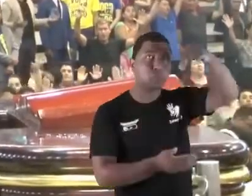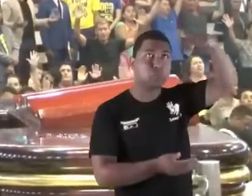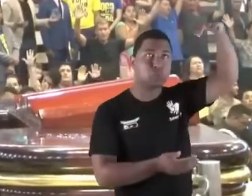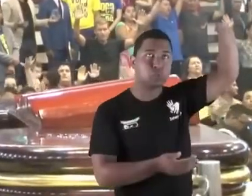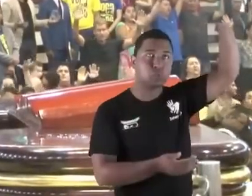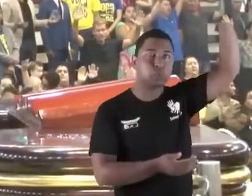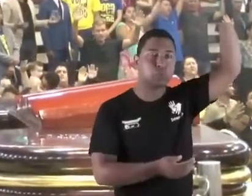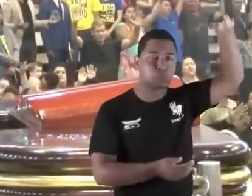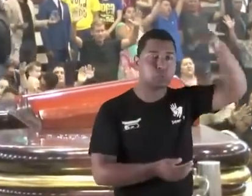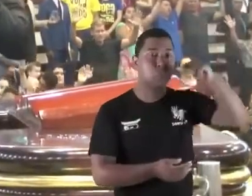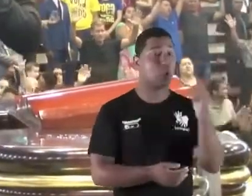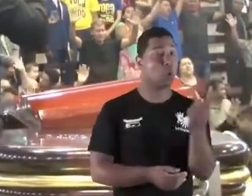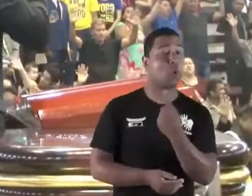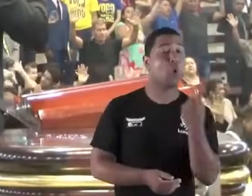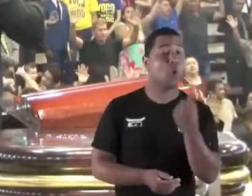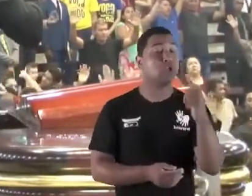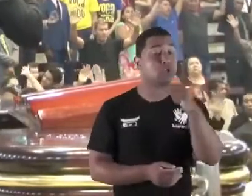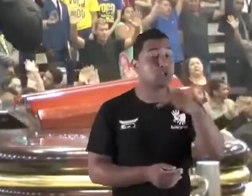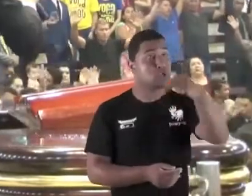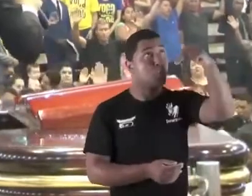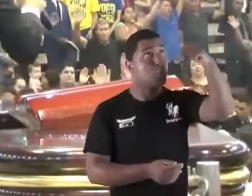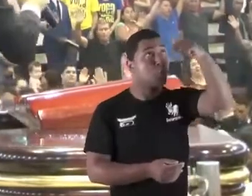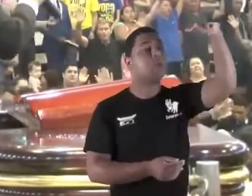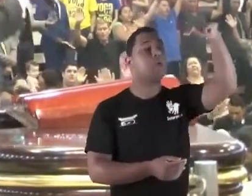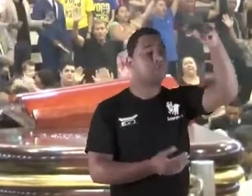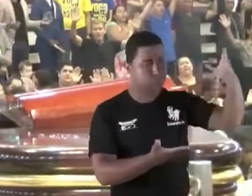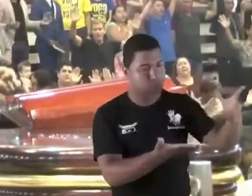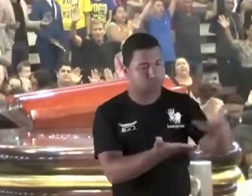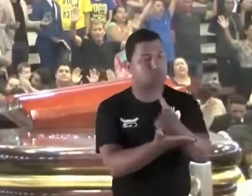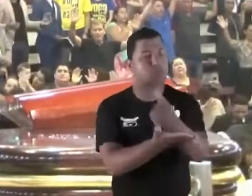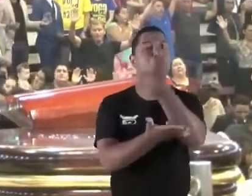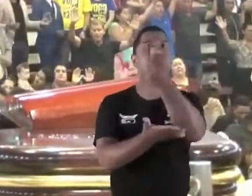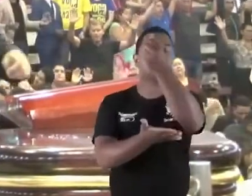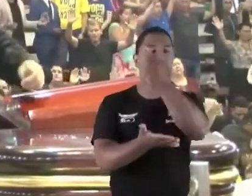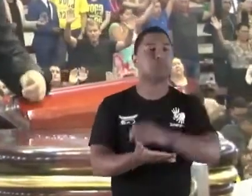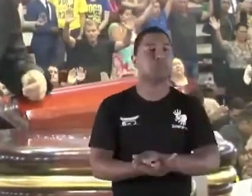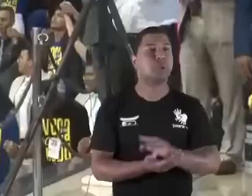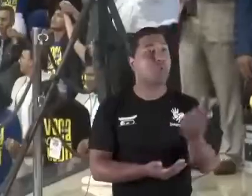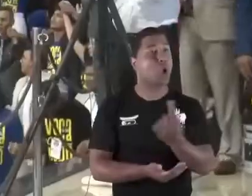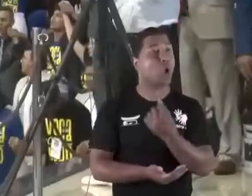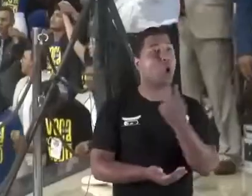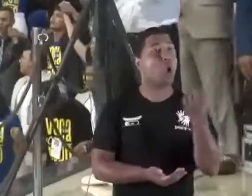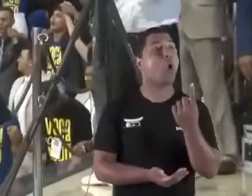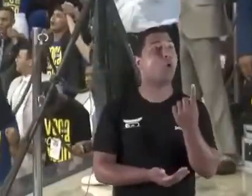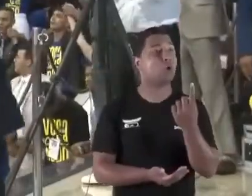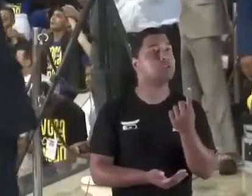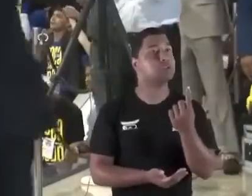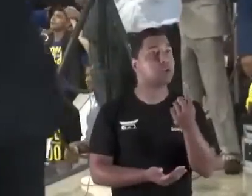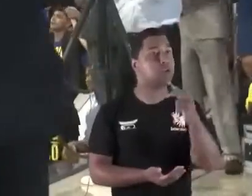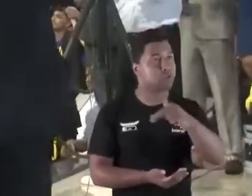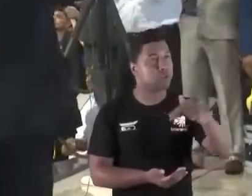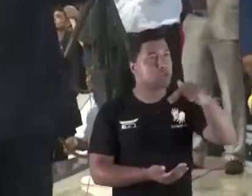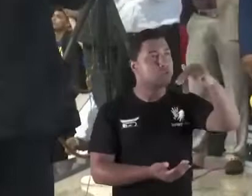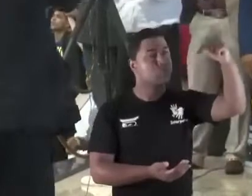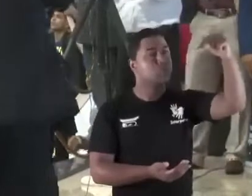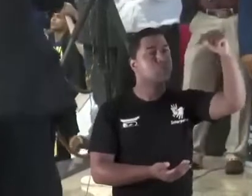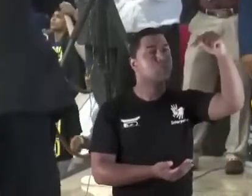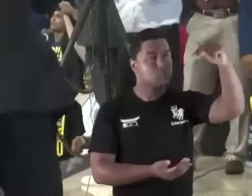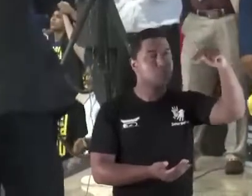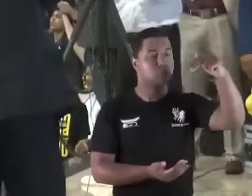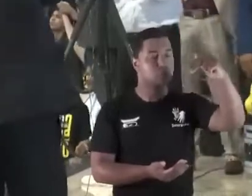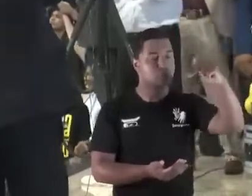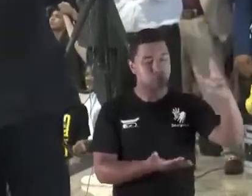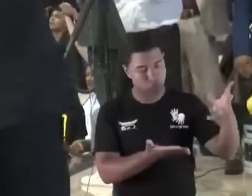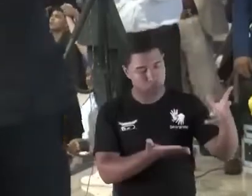vamos subir no arrebatamento. Nós vamos ser